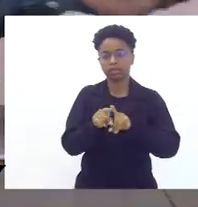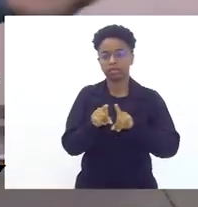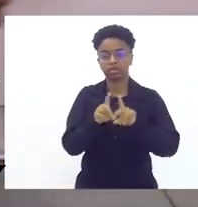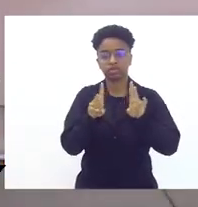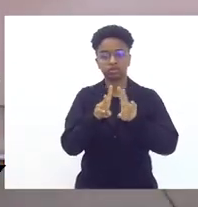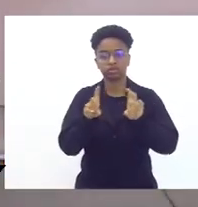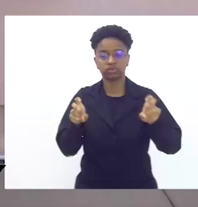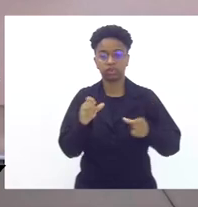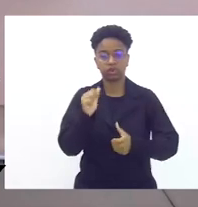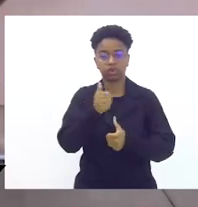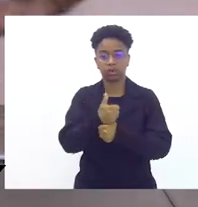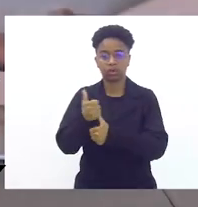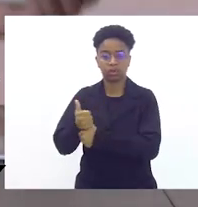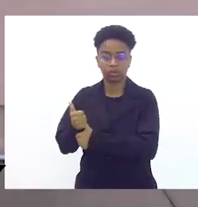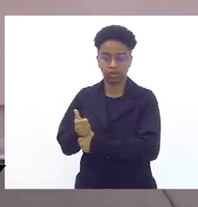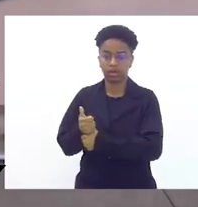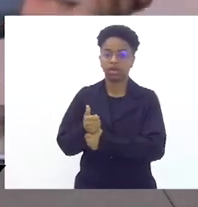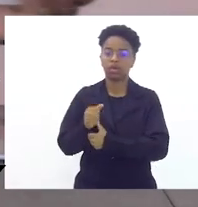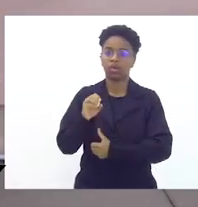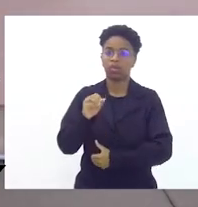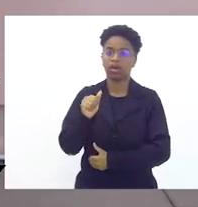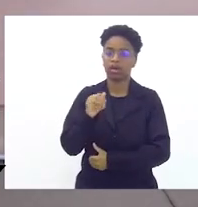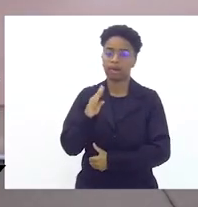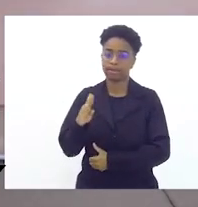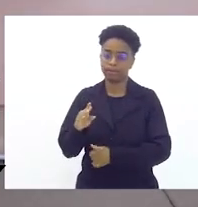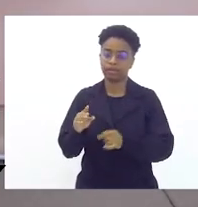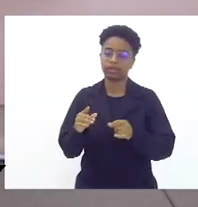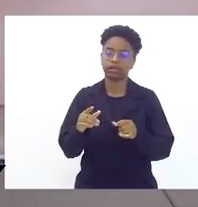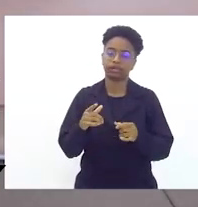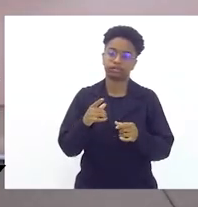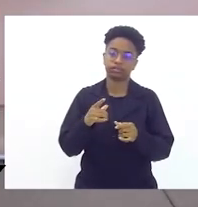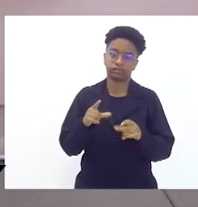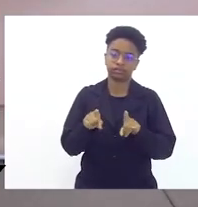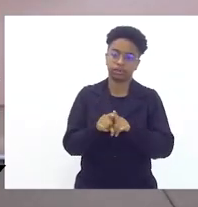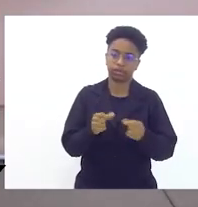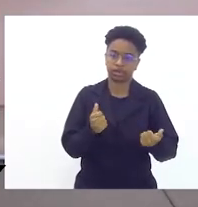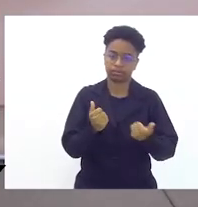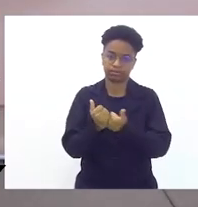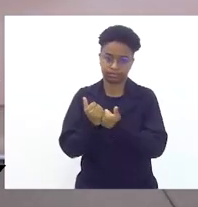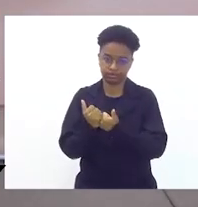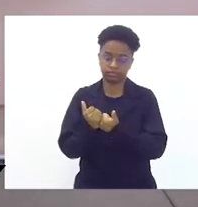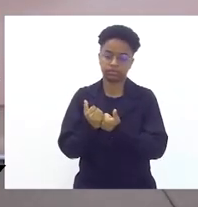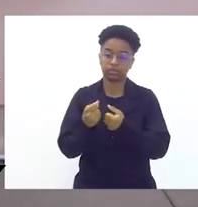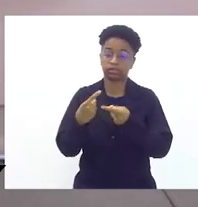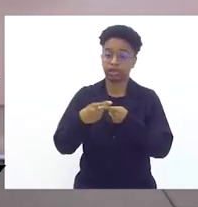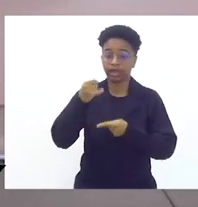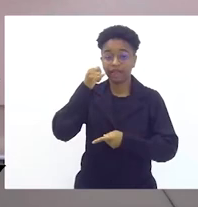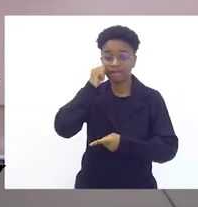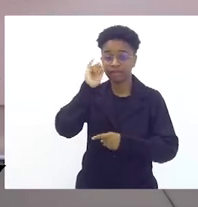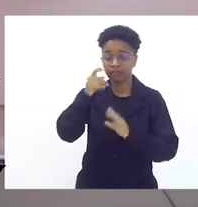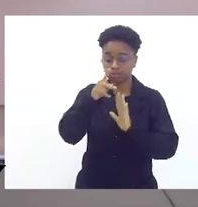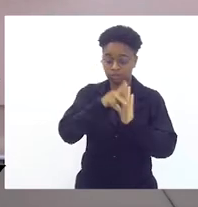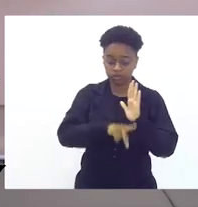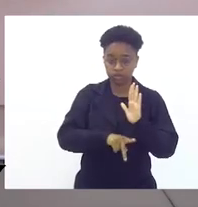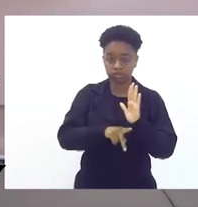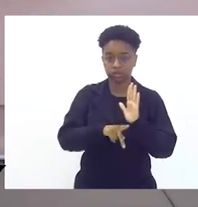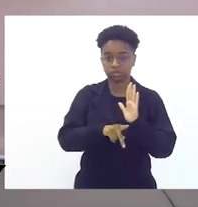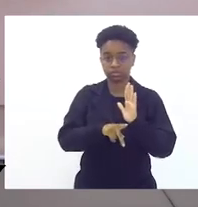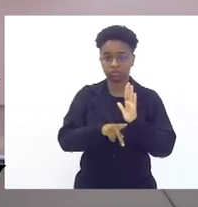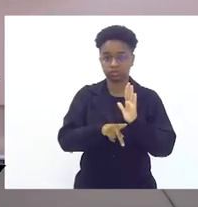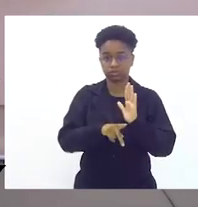ao substitutivo também Luiz Paulo a OAB também Tá apoiando uma linha que evita que o projeto original seja